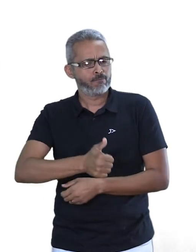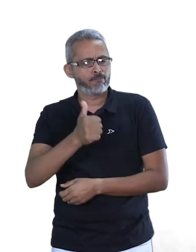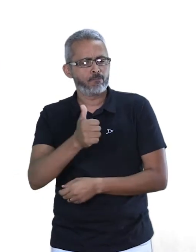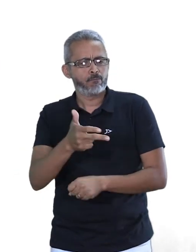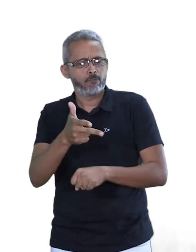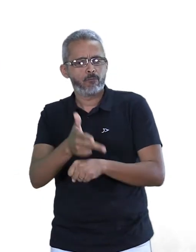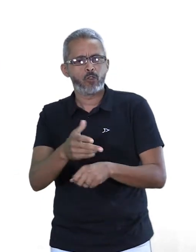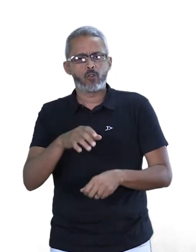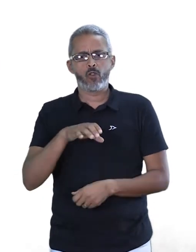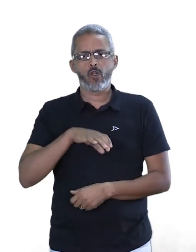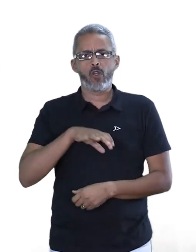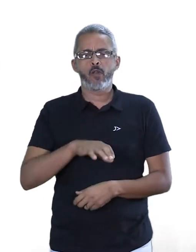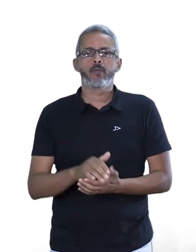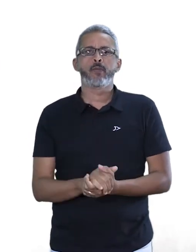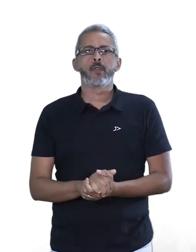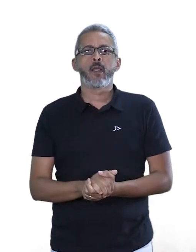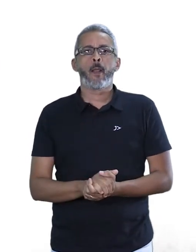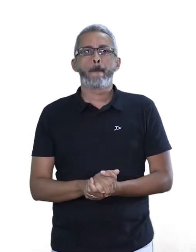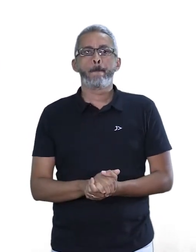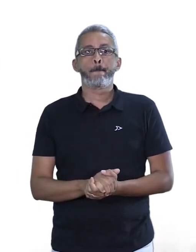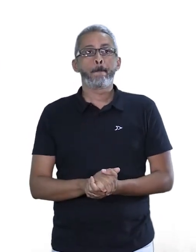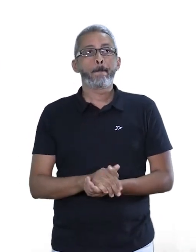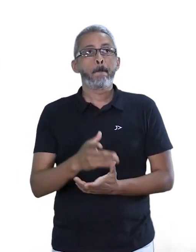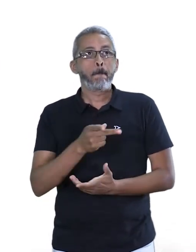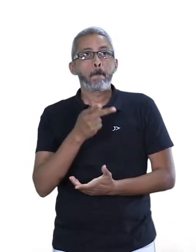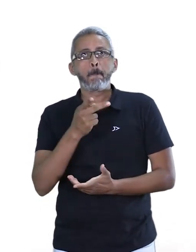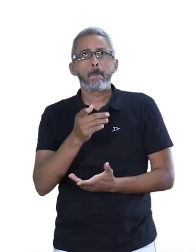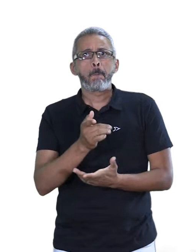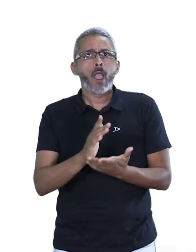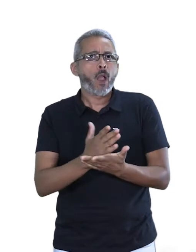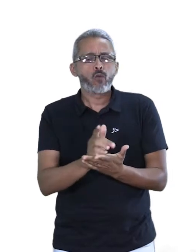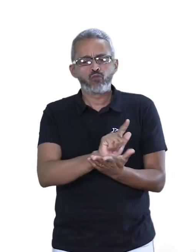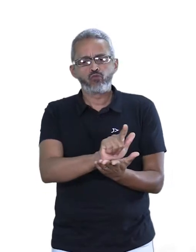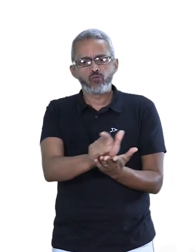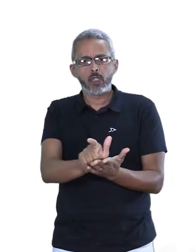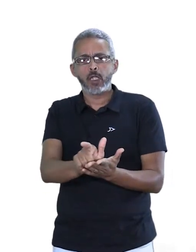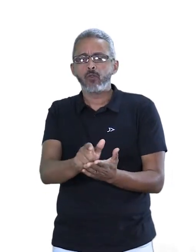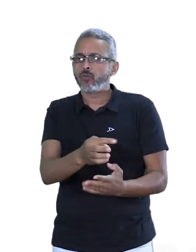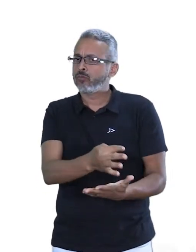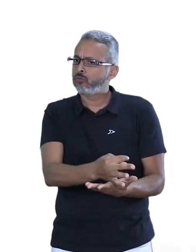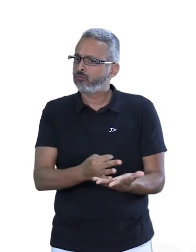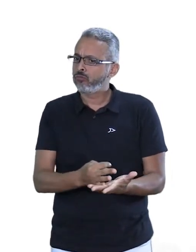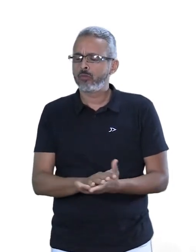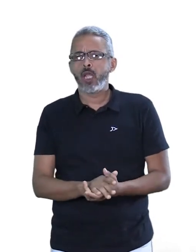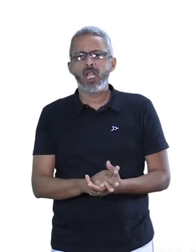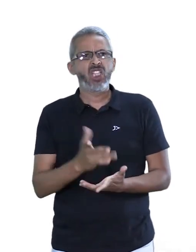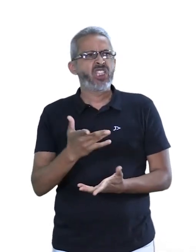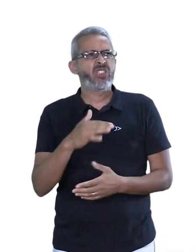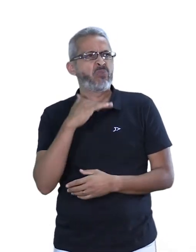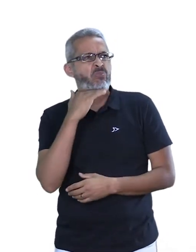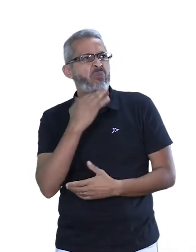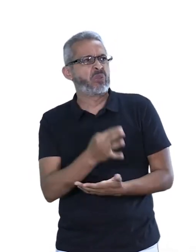primeira videoaula de português, vamos falar sobre alguns gêneros textuais. Ih, prof, esse papo